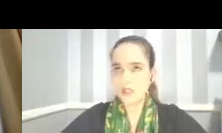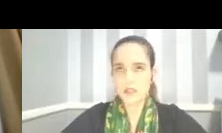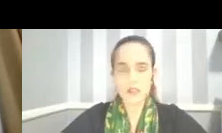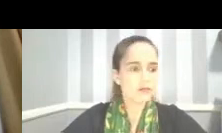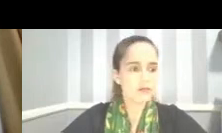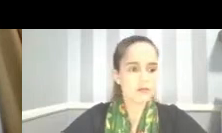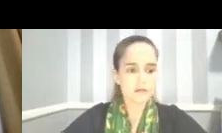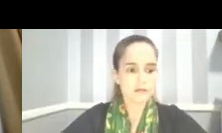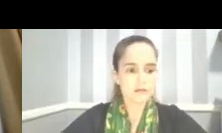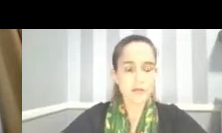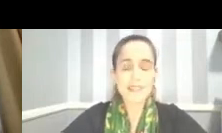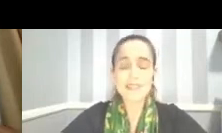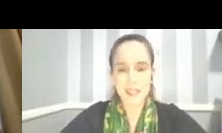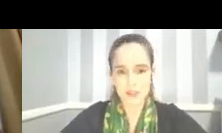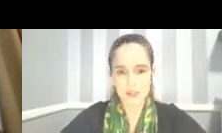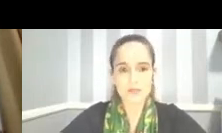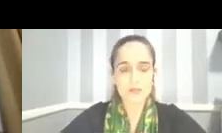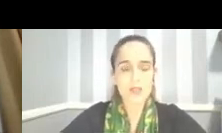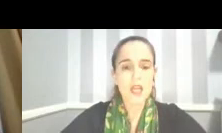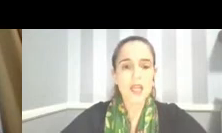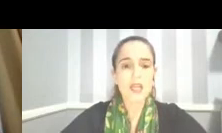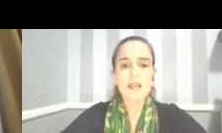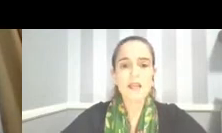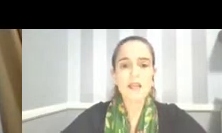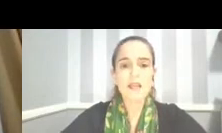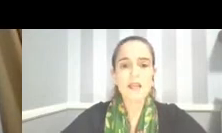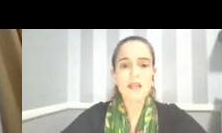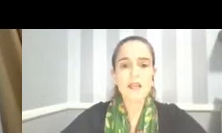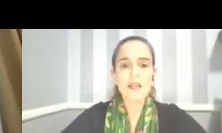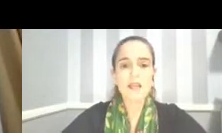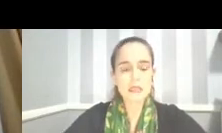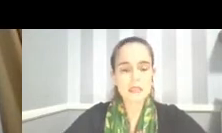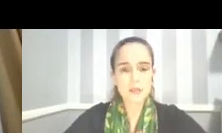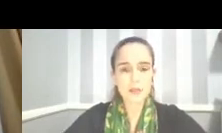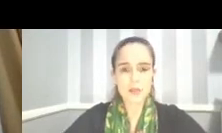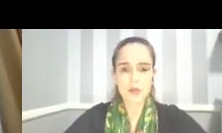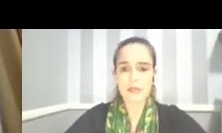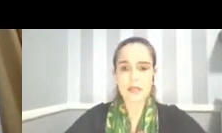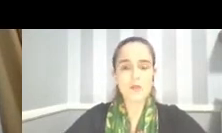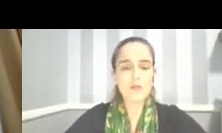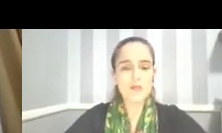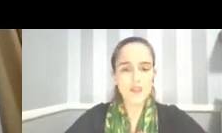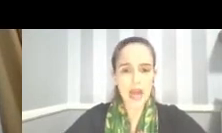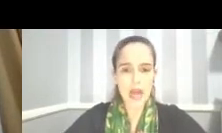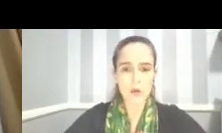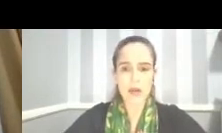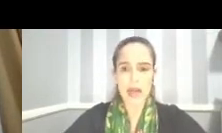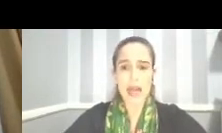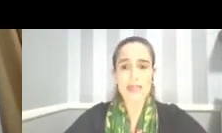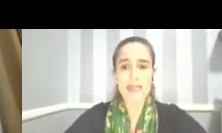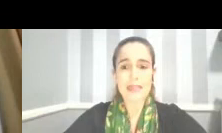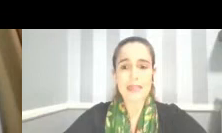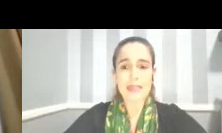cenário de um acidente, e você vai ver a pulsação da pessoa, ela está com pulso